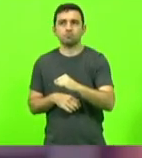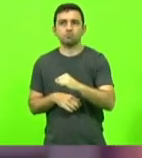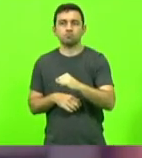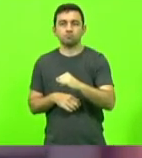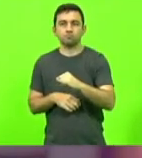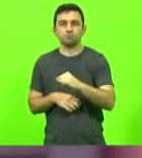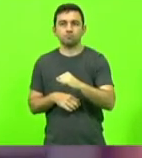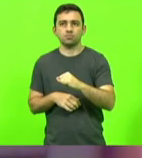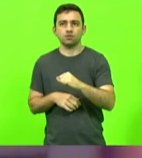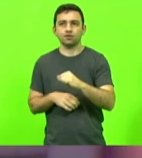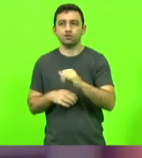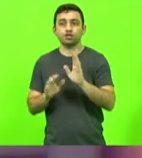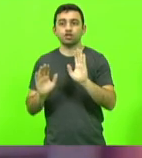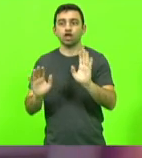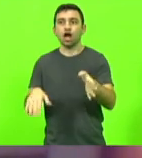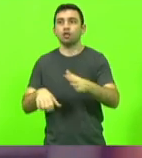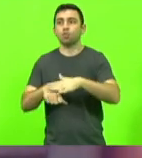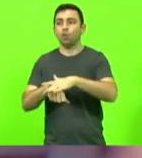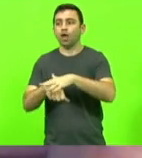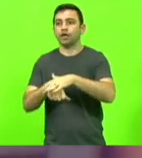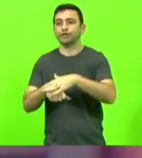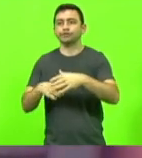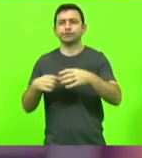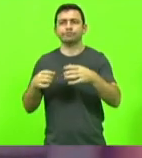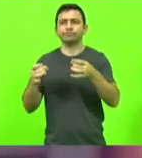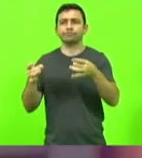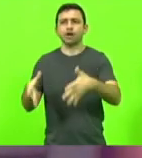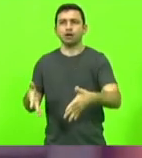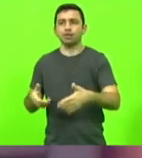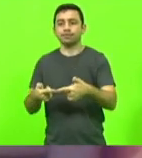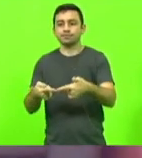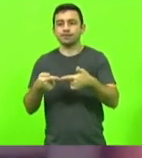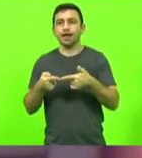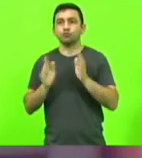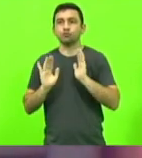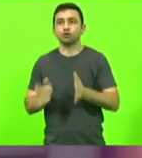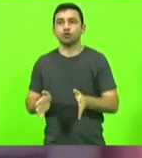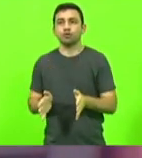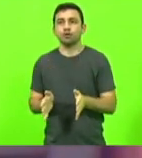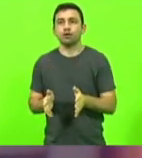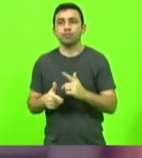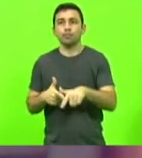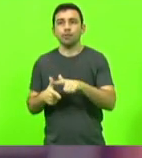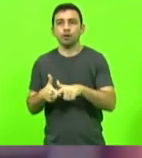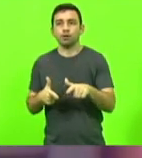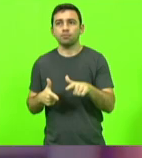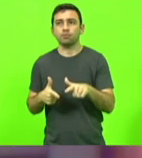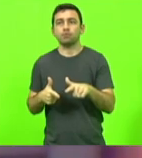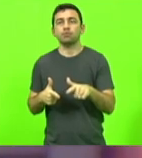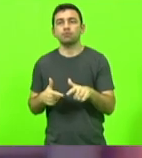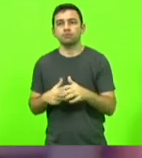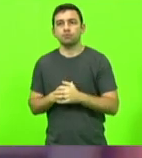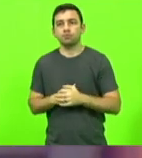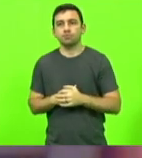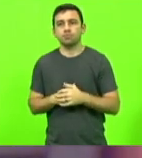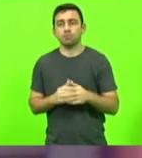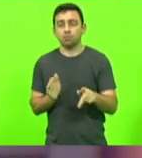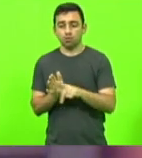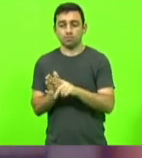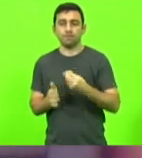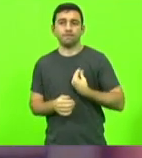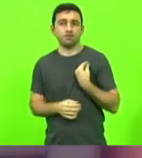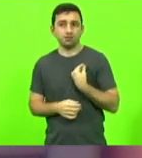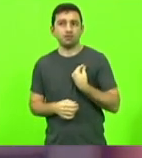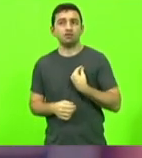Não quando já estão doentes, já com atestado médico comprometendo a sua vida